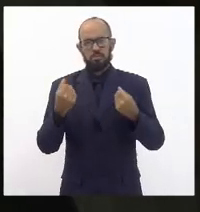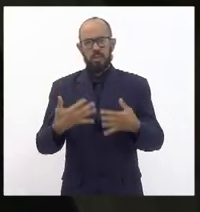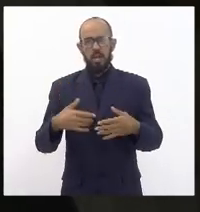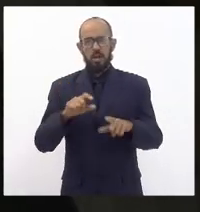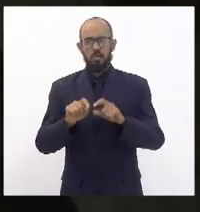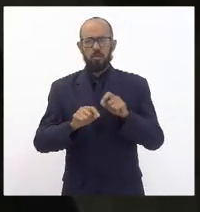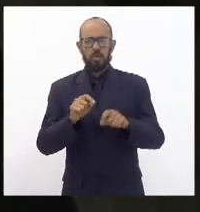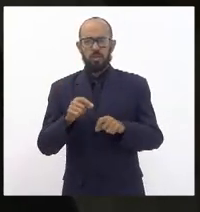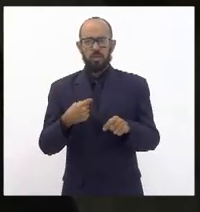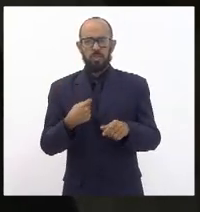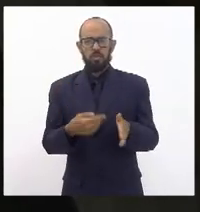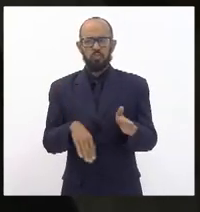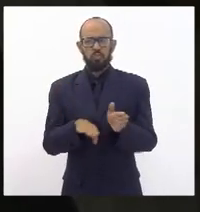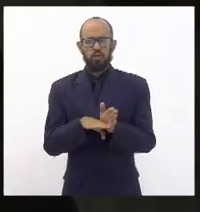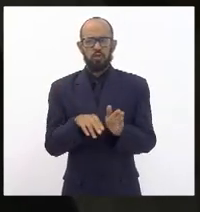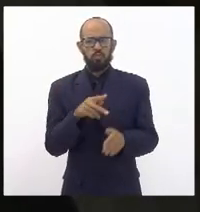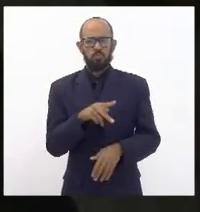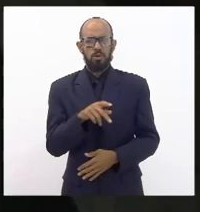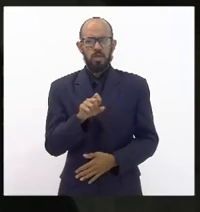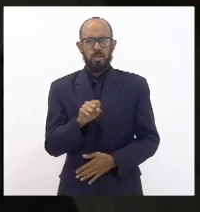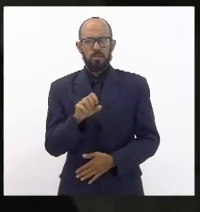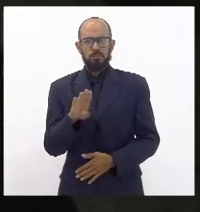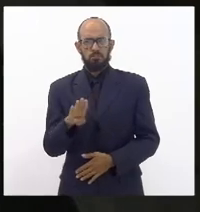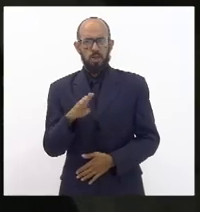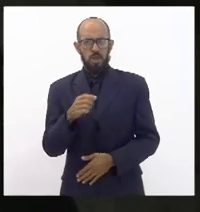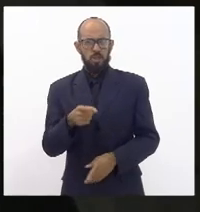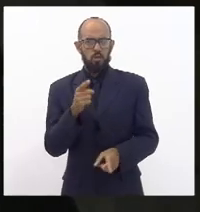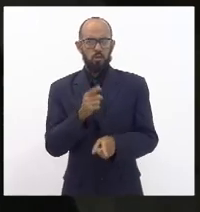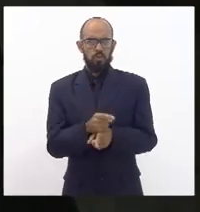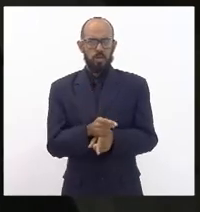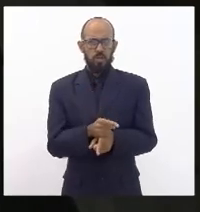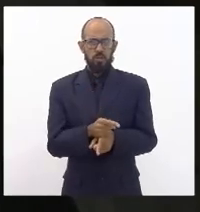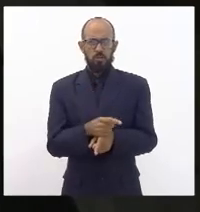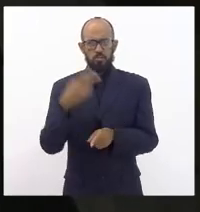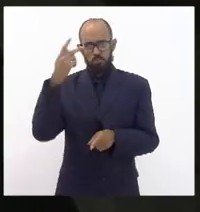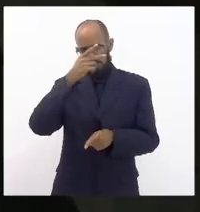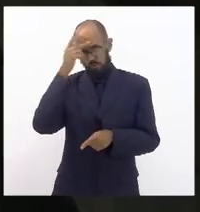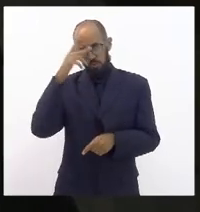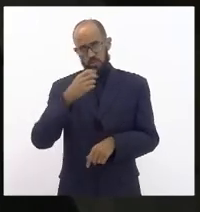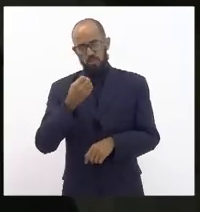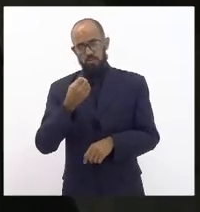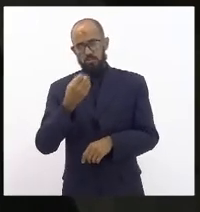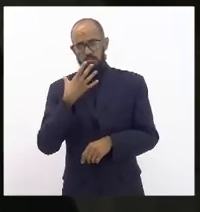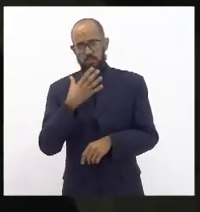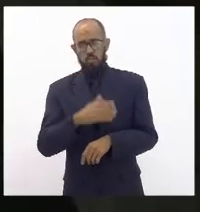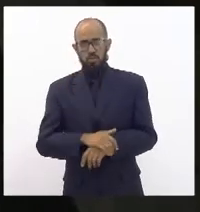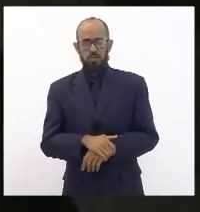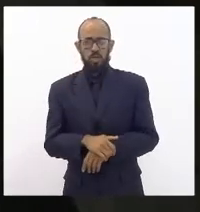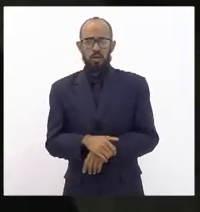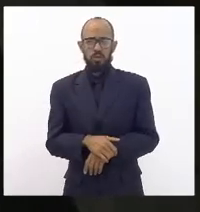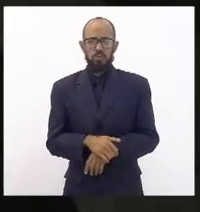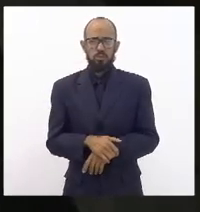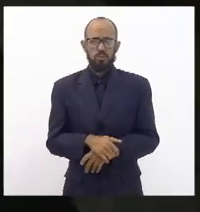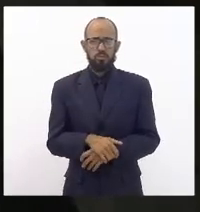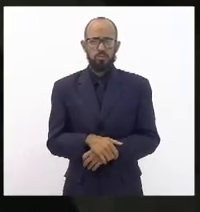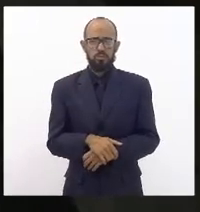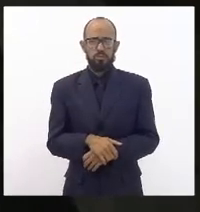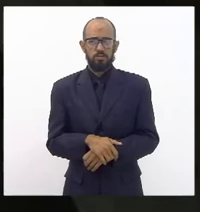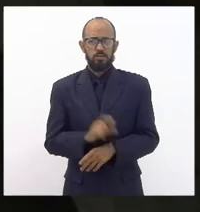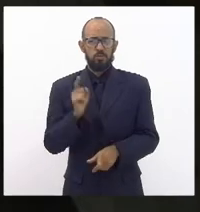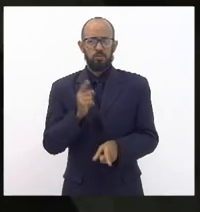que chego no PSB encontrando boas figuras em reencontrando encontrando boas figuras é